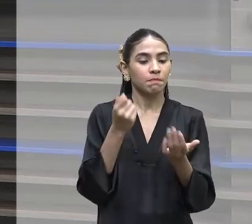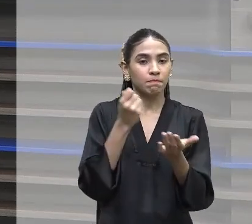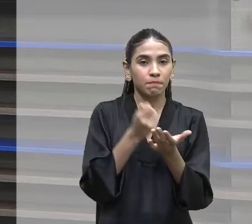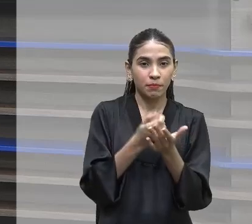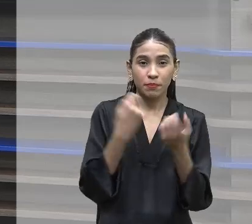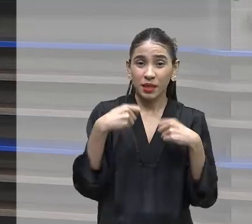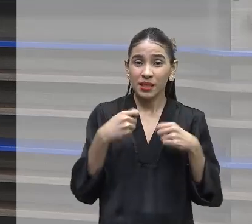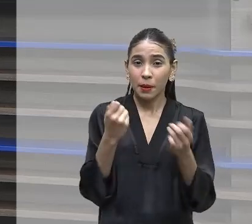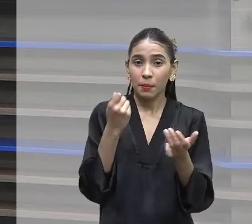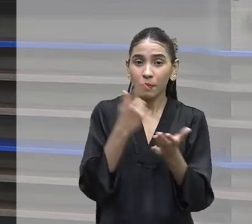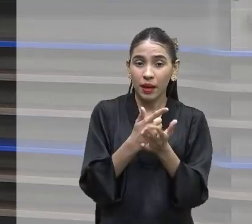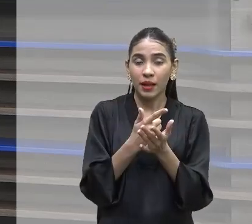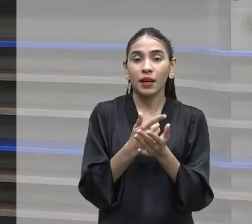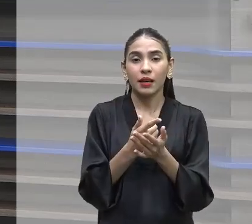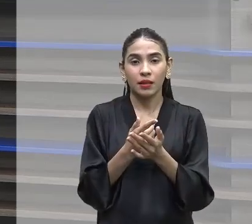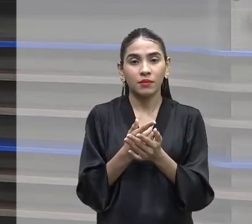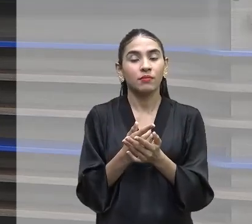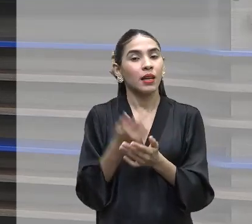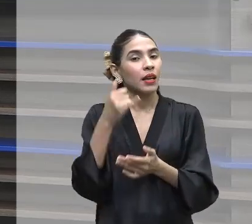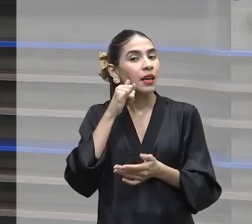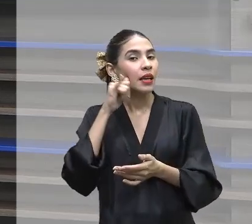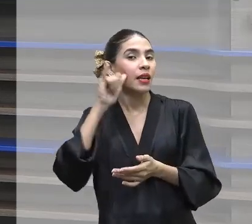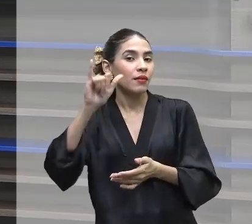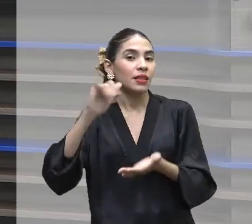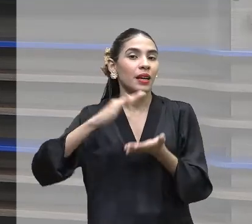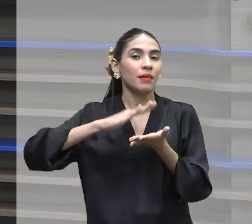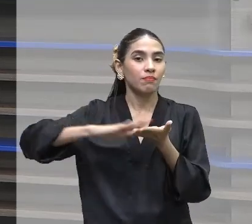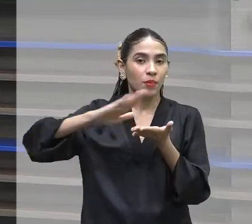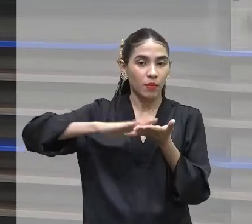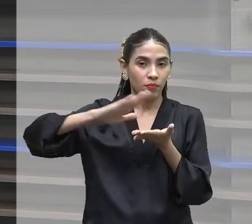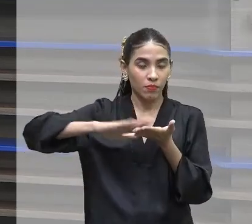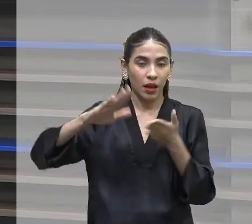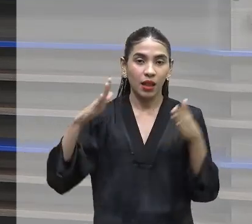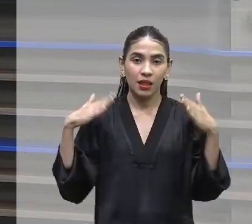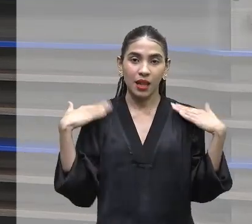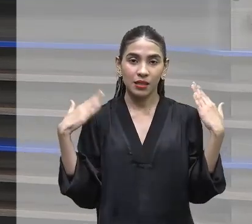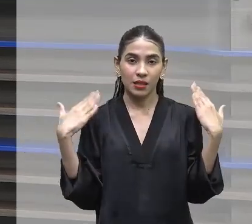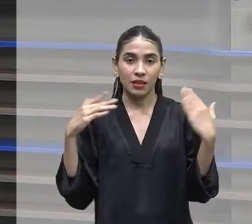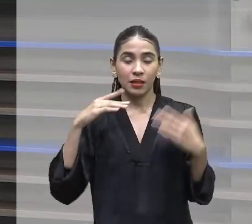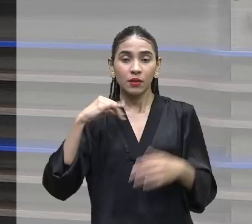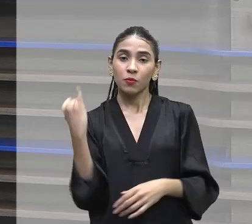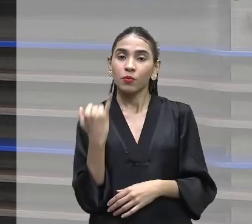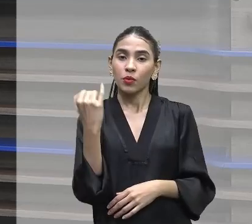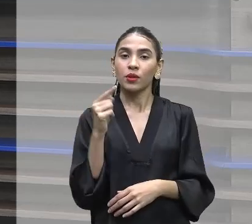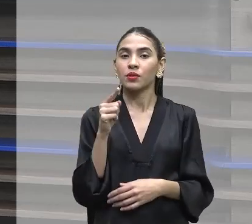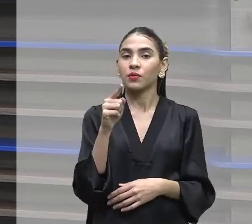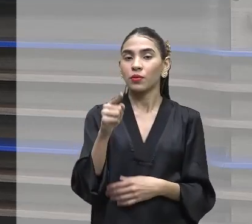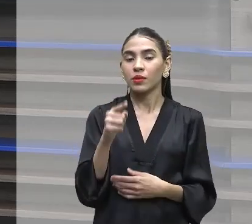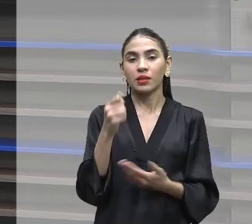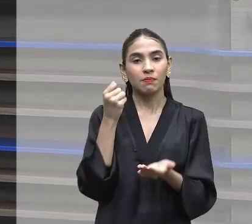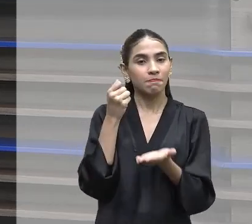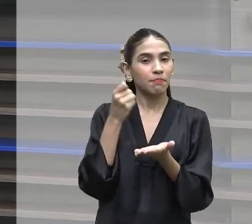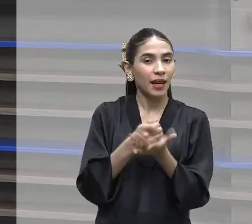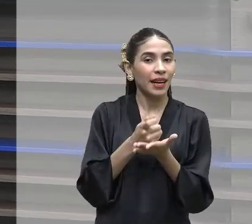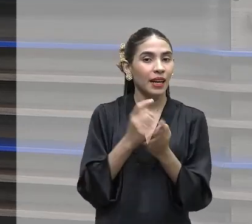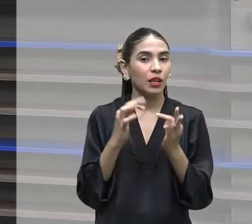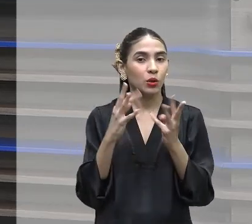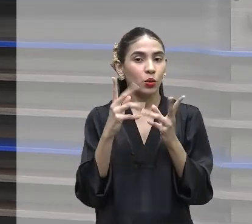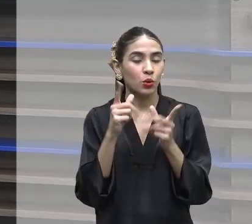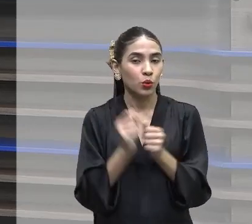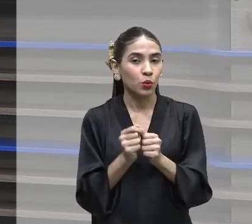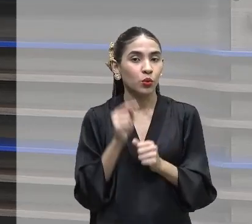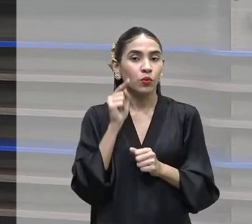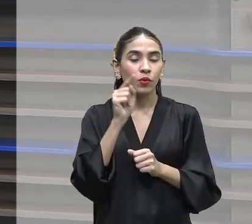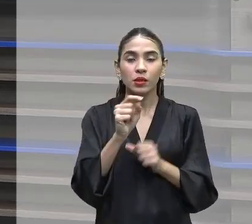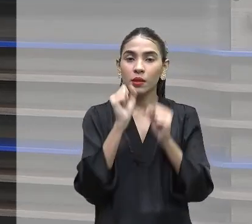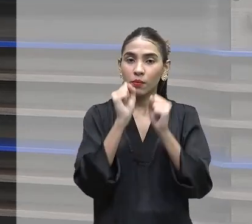muito, você gasta bem menos com lazer, tudo bem? O importante é você quitar as suas dívidas para que